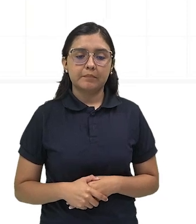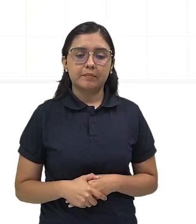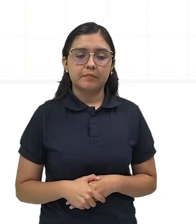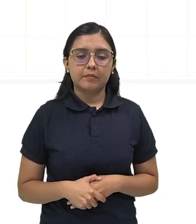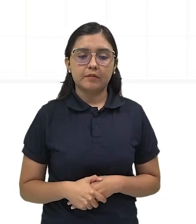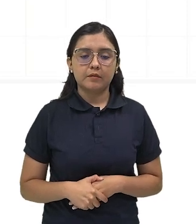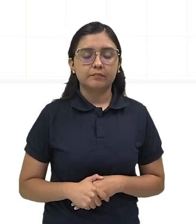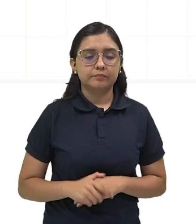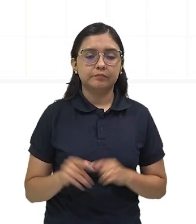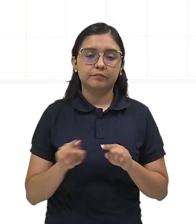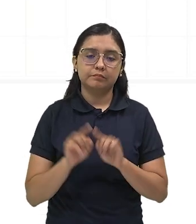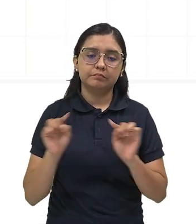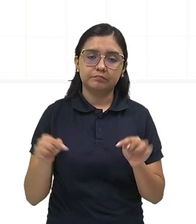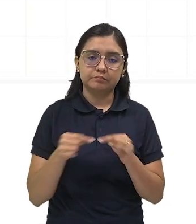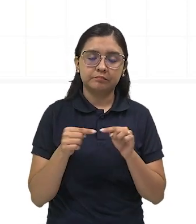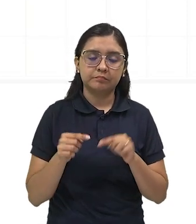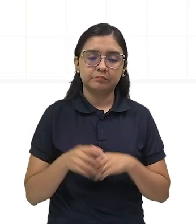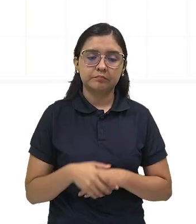diretamente proporcional.